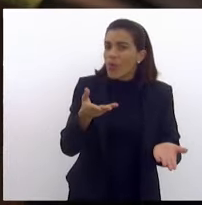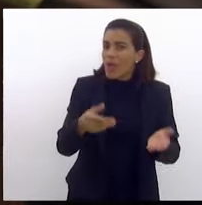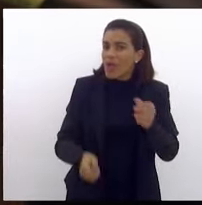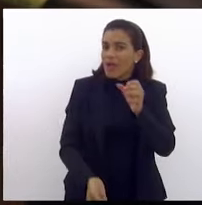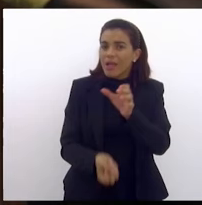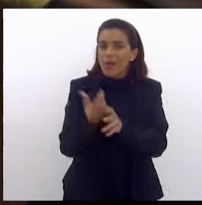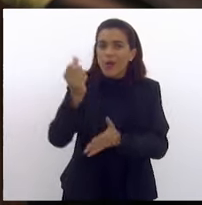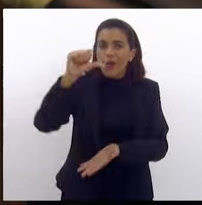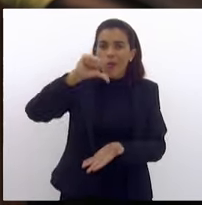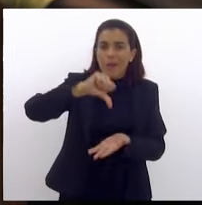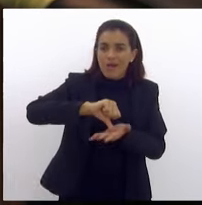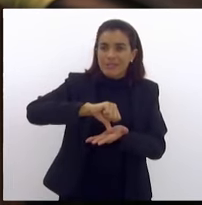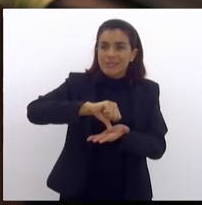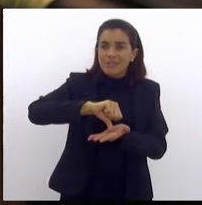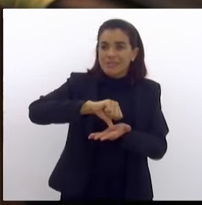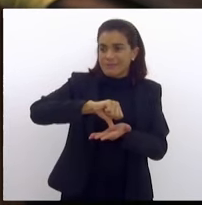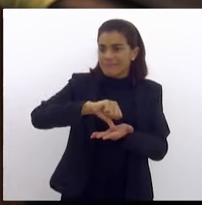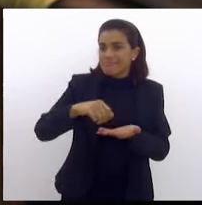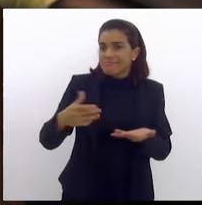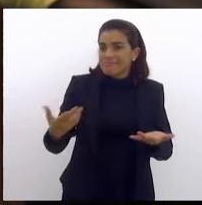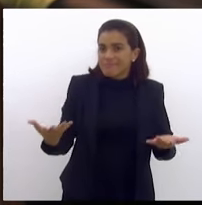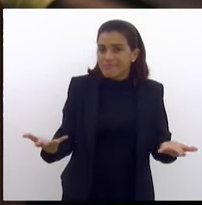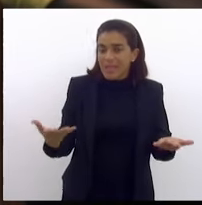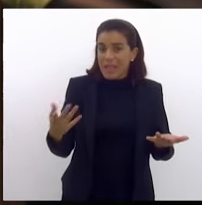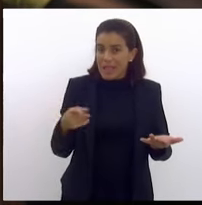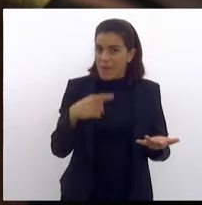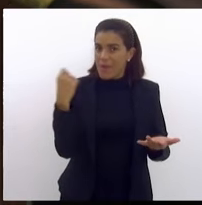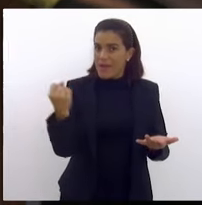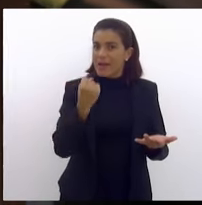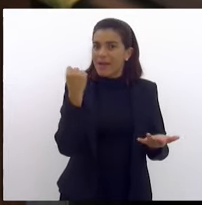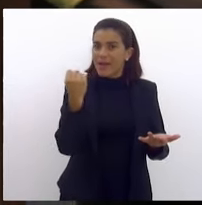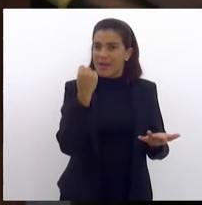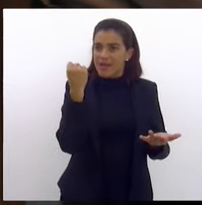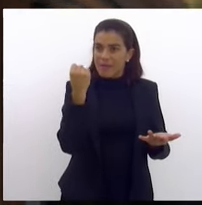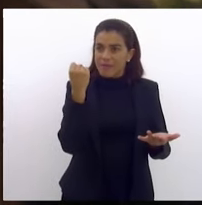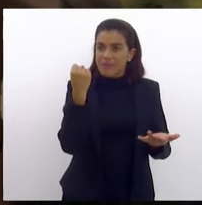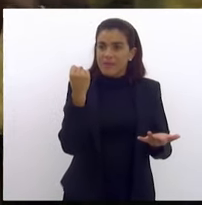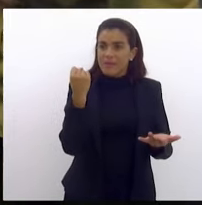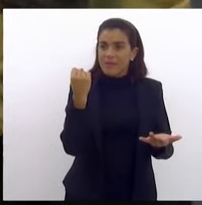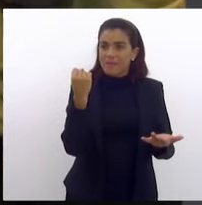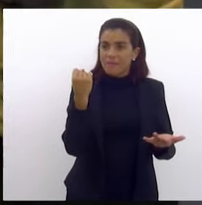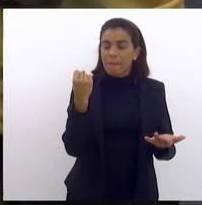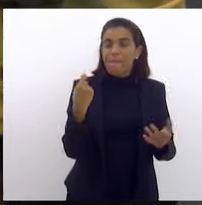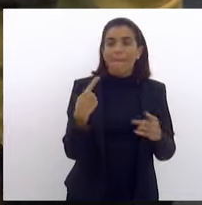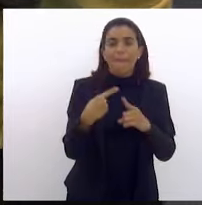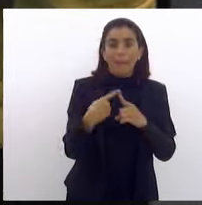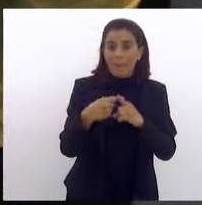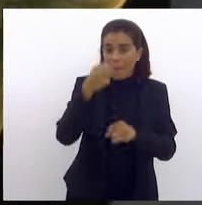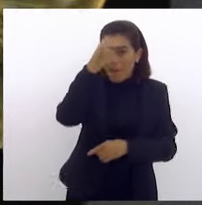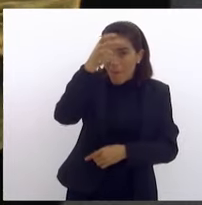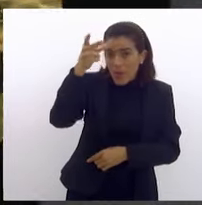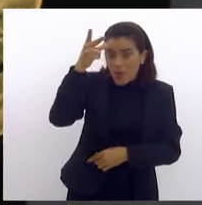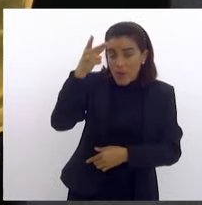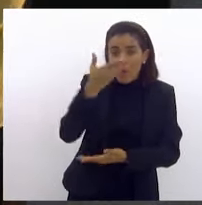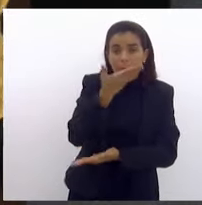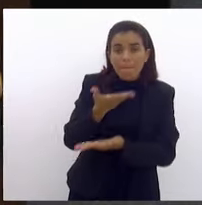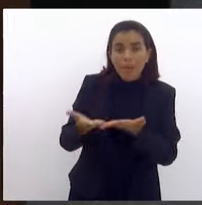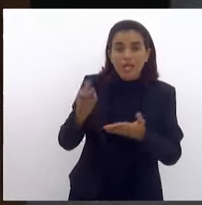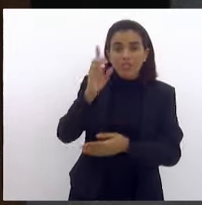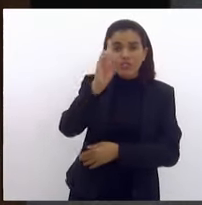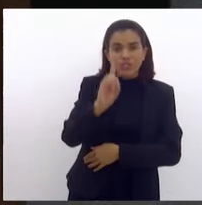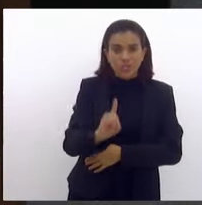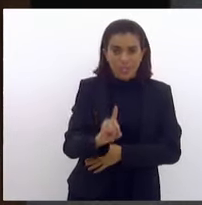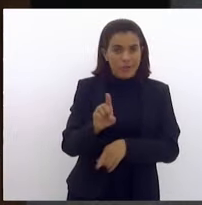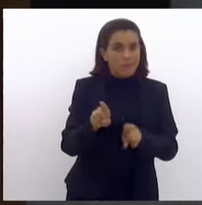sede. Então, eu acho que isso é uma coisa muito grave, porque o município vai perder o direito sobre a sua